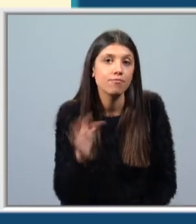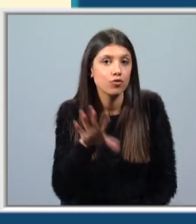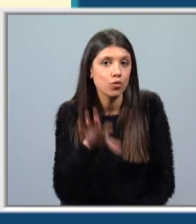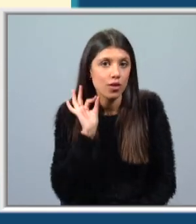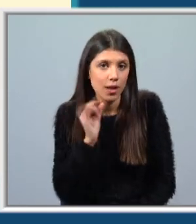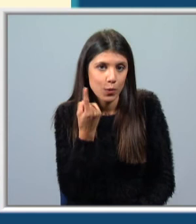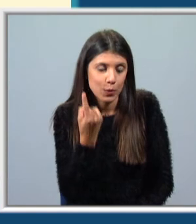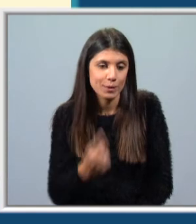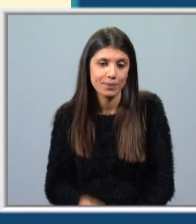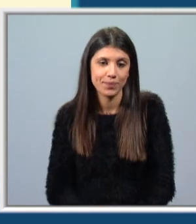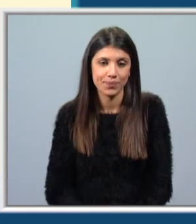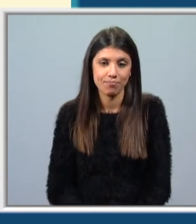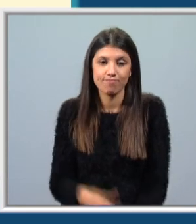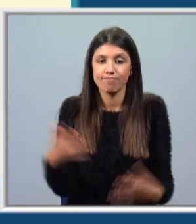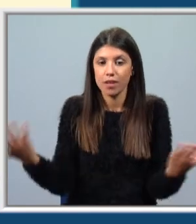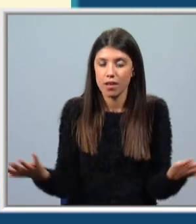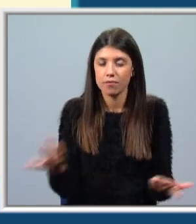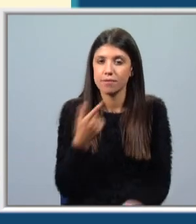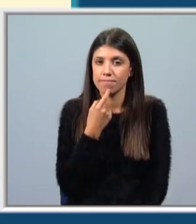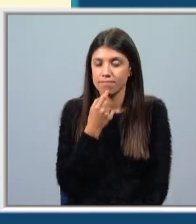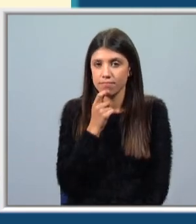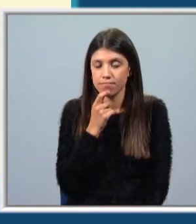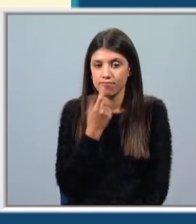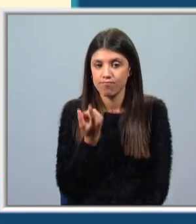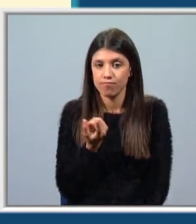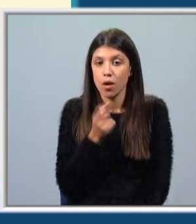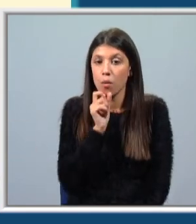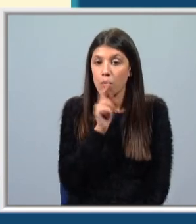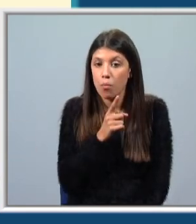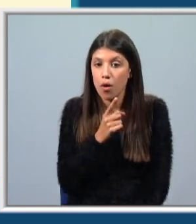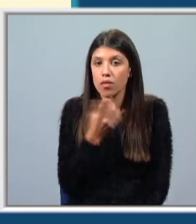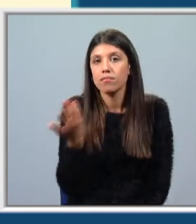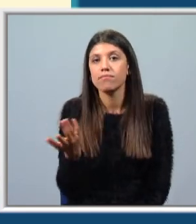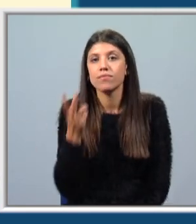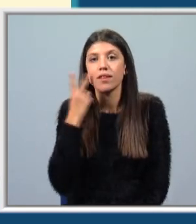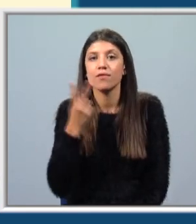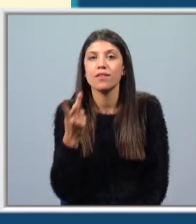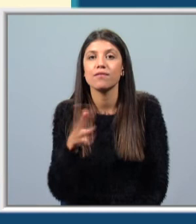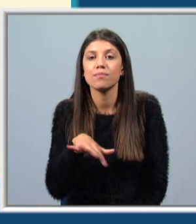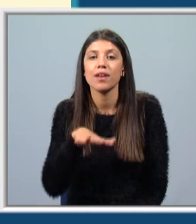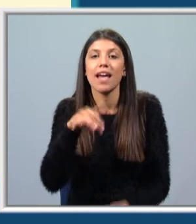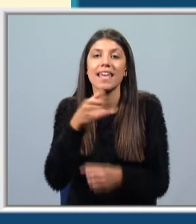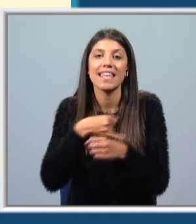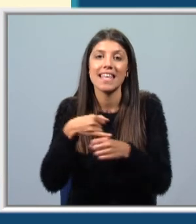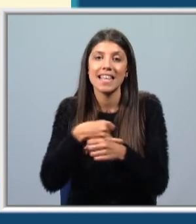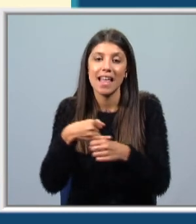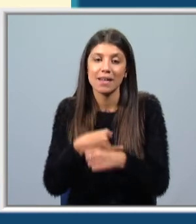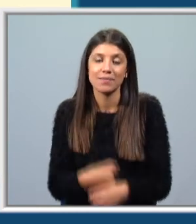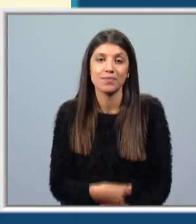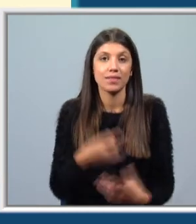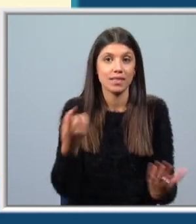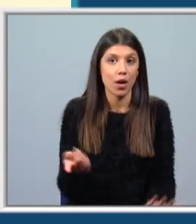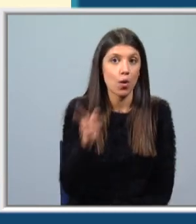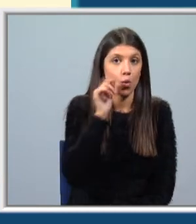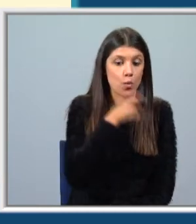nosso herói a viver? Ora, pode ir viver numa ilha. Pode ser? Ora, um